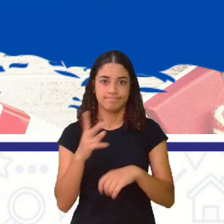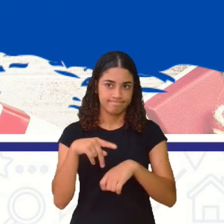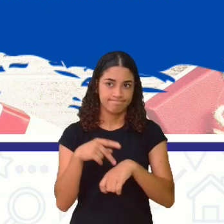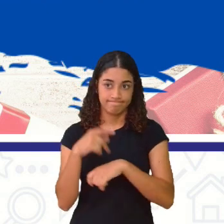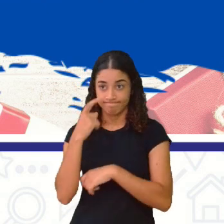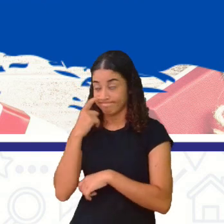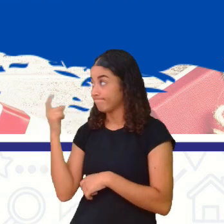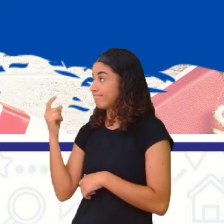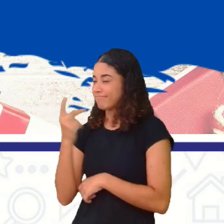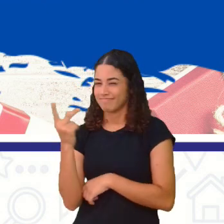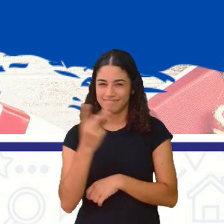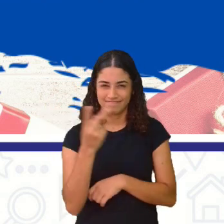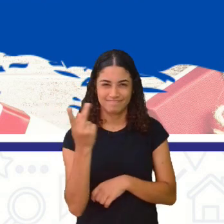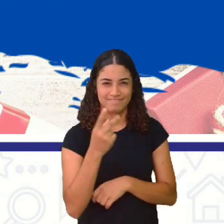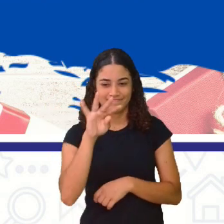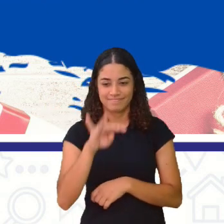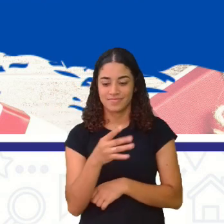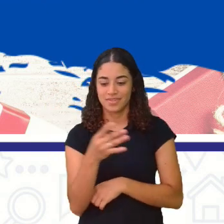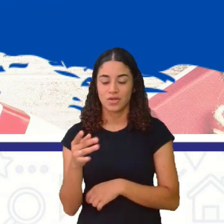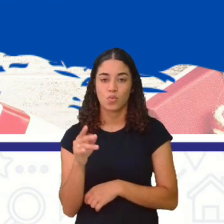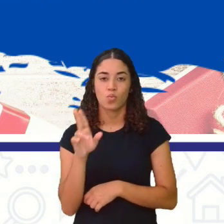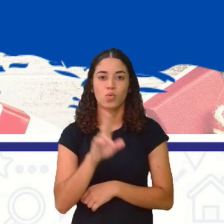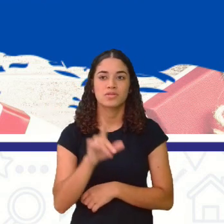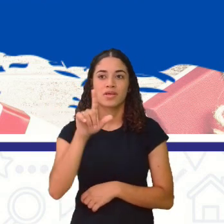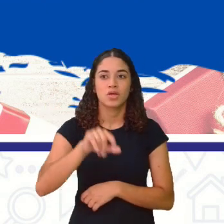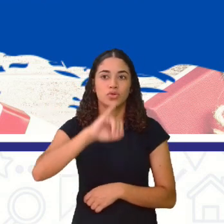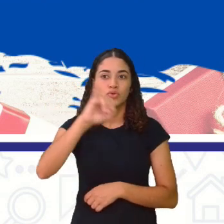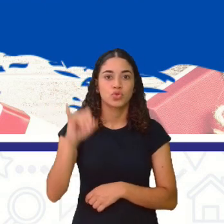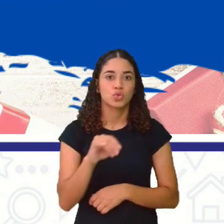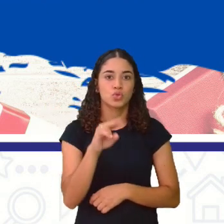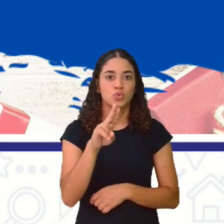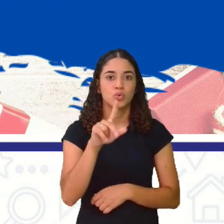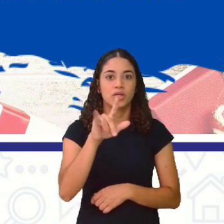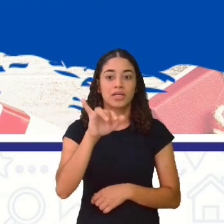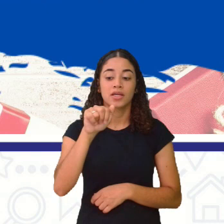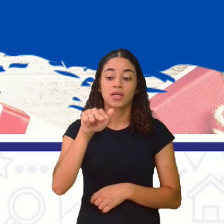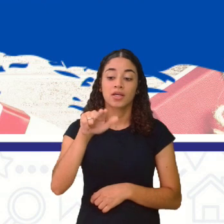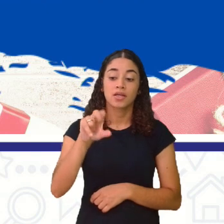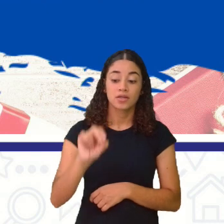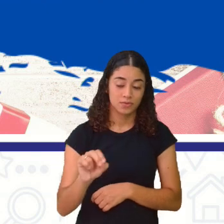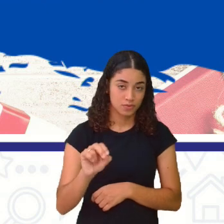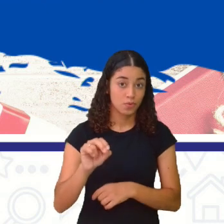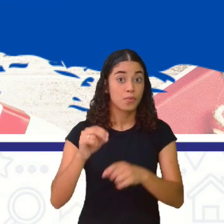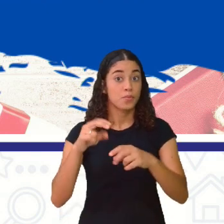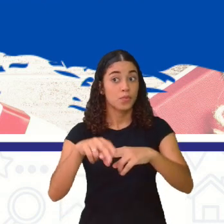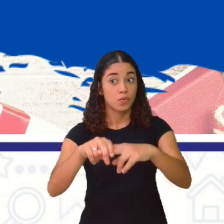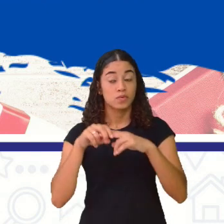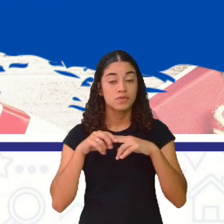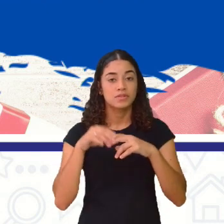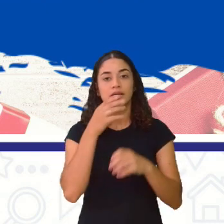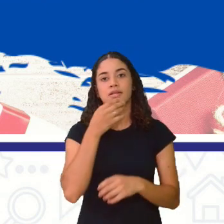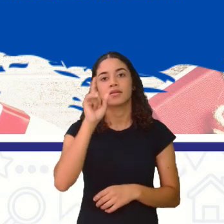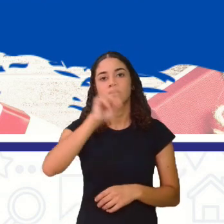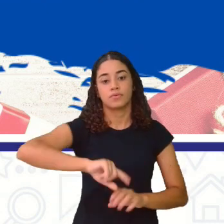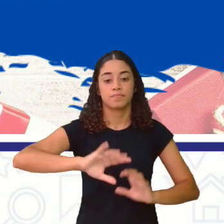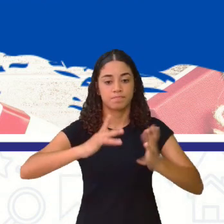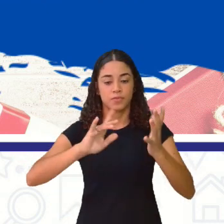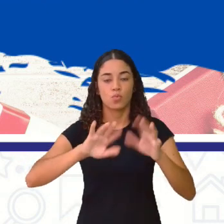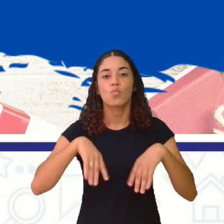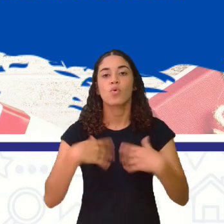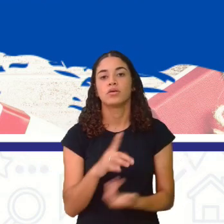né, o calendário utilizado é o juliano. Então, o Natal é comemorado no dia 7 de janeiro,